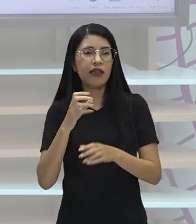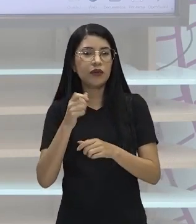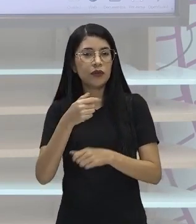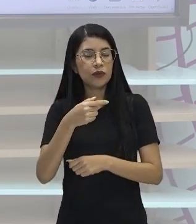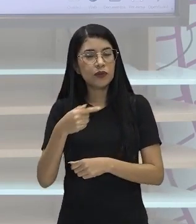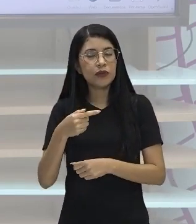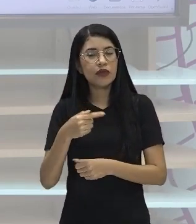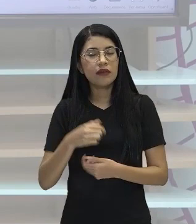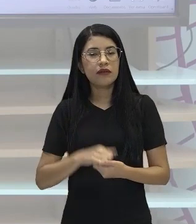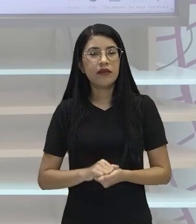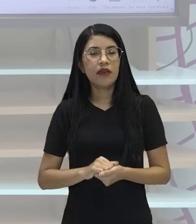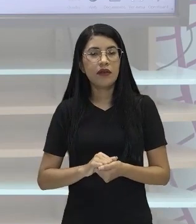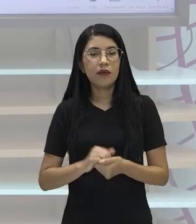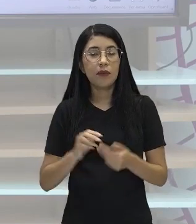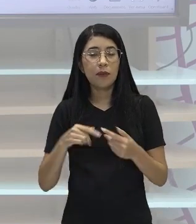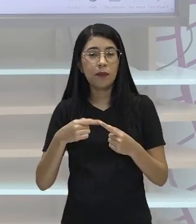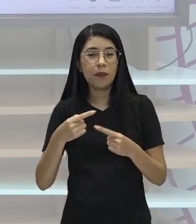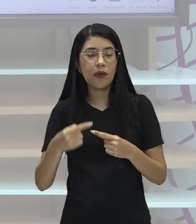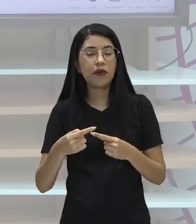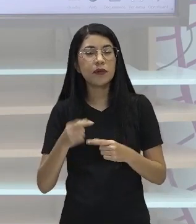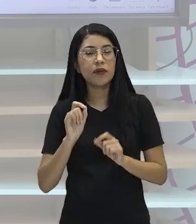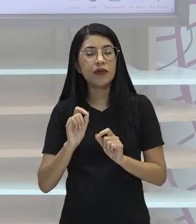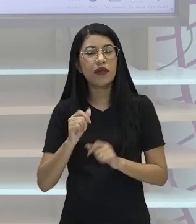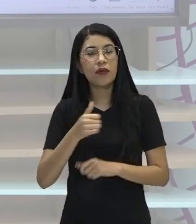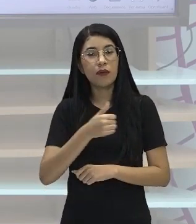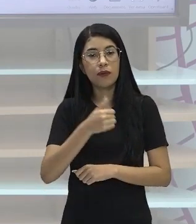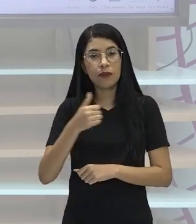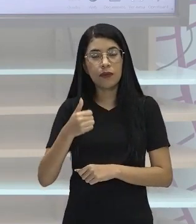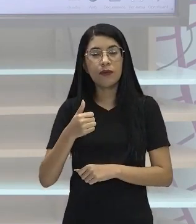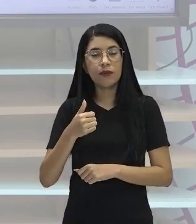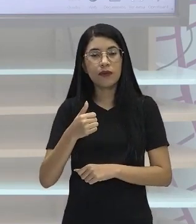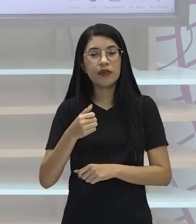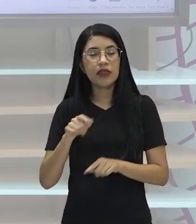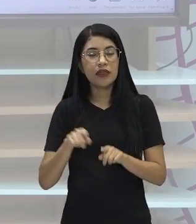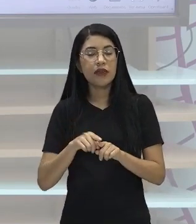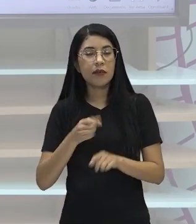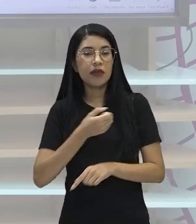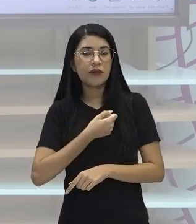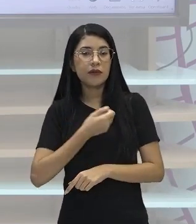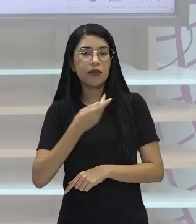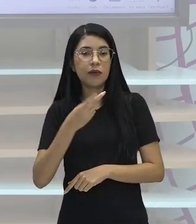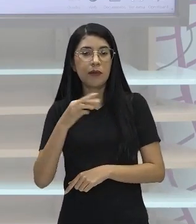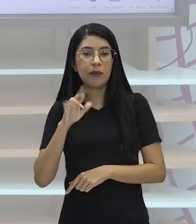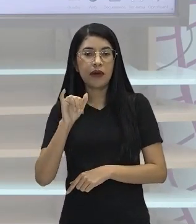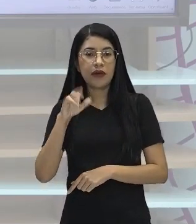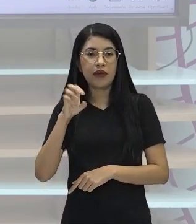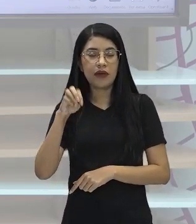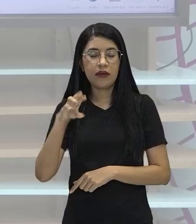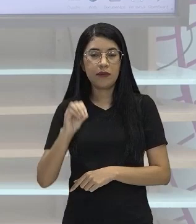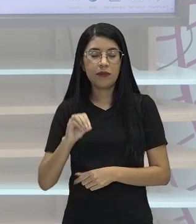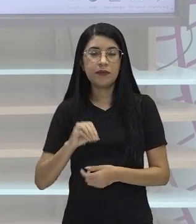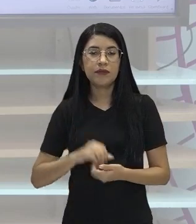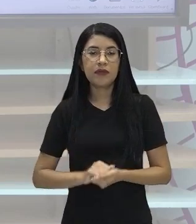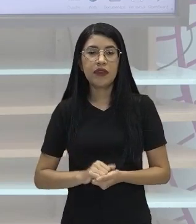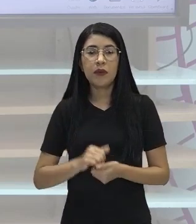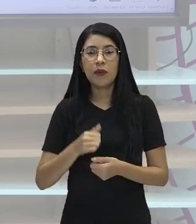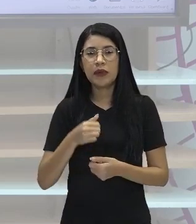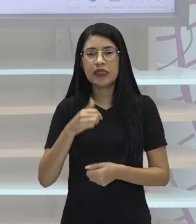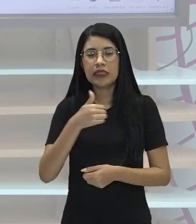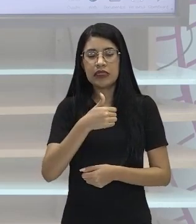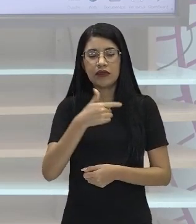próximo número primo. É o 11, né? Porque é número primo, hein? Opa! O 11, 121, quando